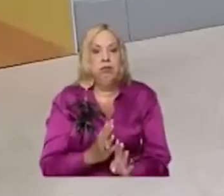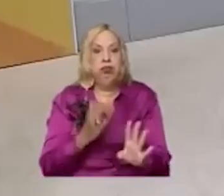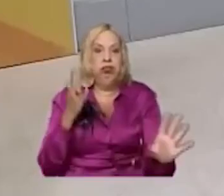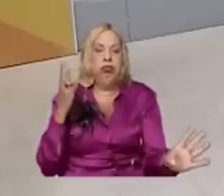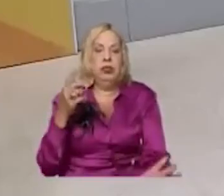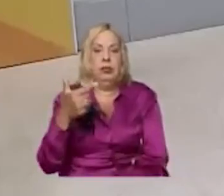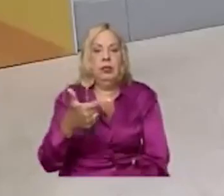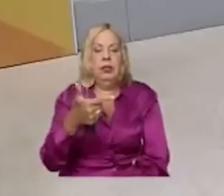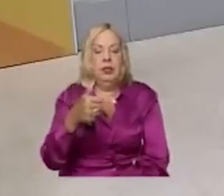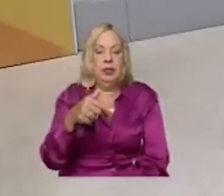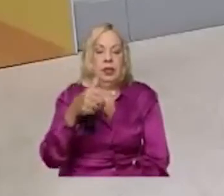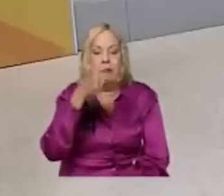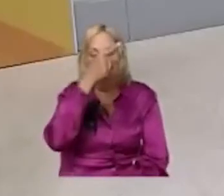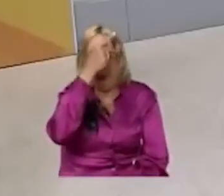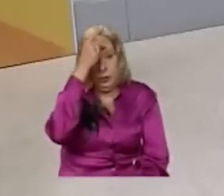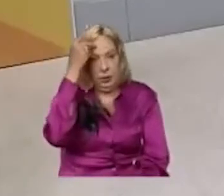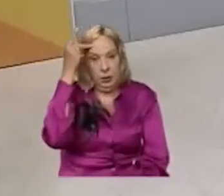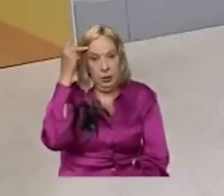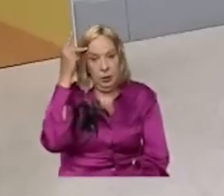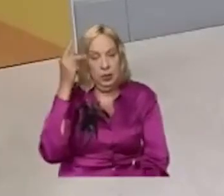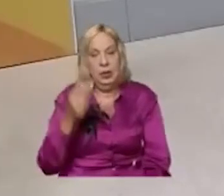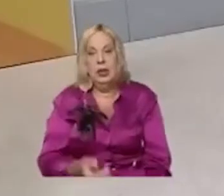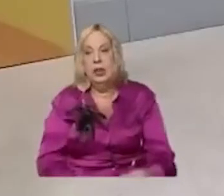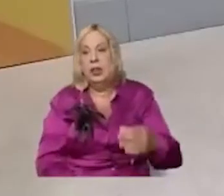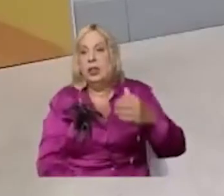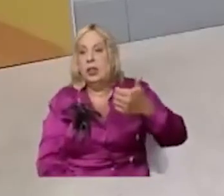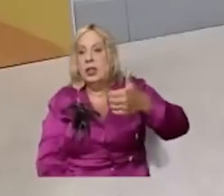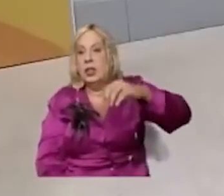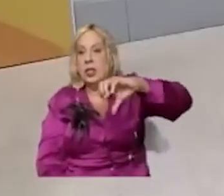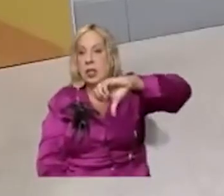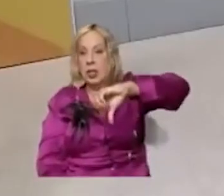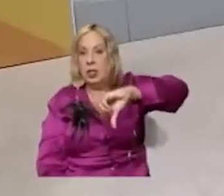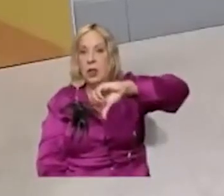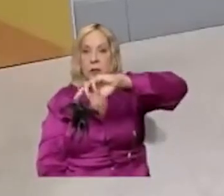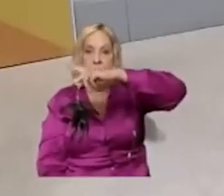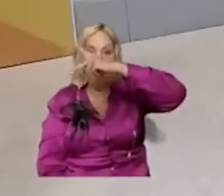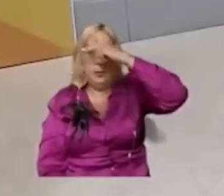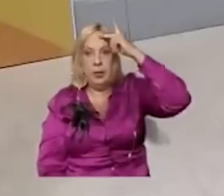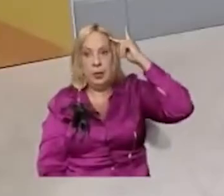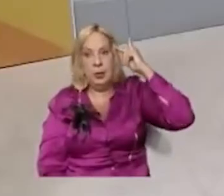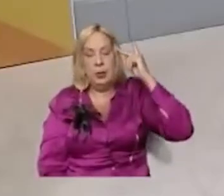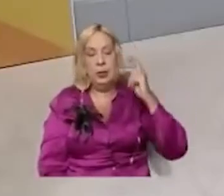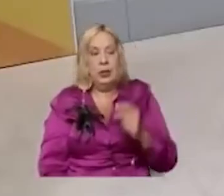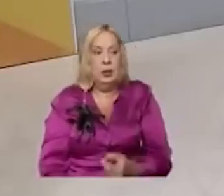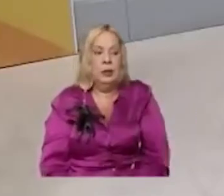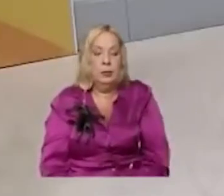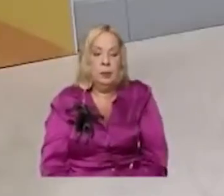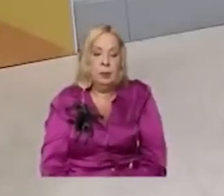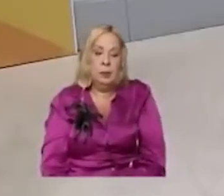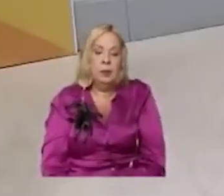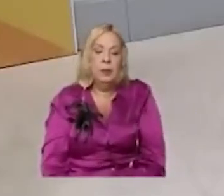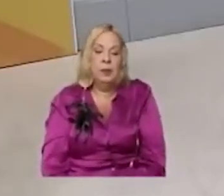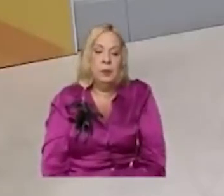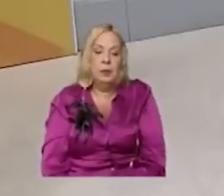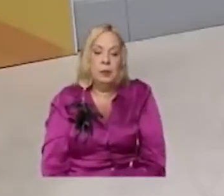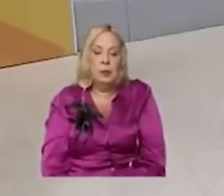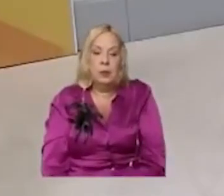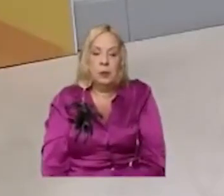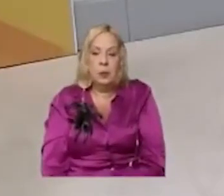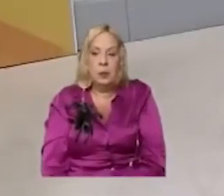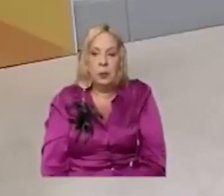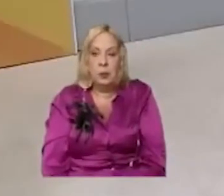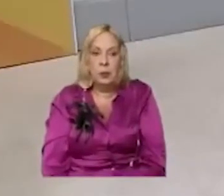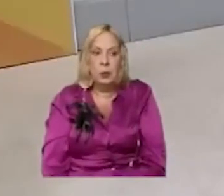Aumentou a fila, 19. Ih, gente. Títulos estão na expectativa e eles estão assim,